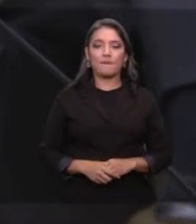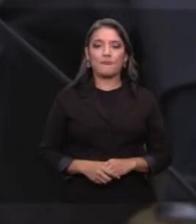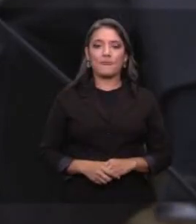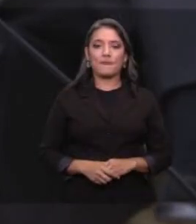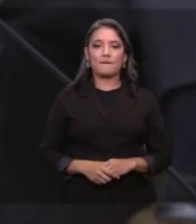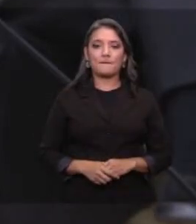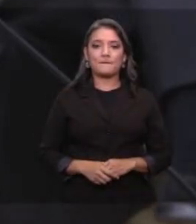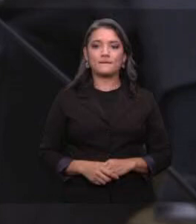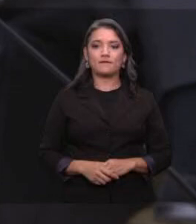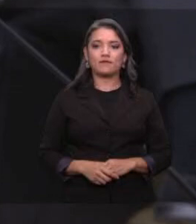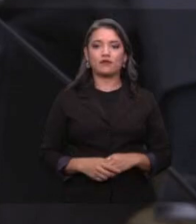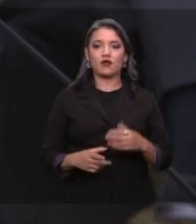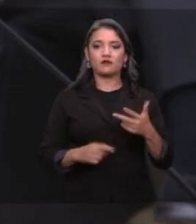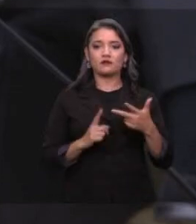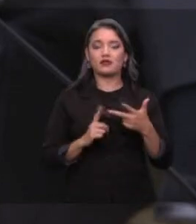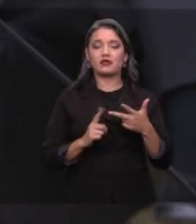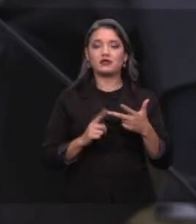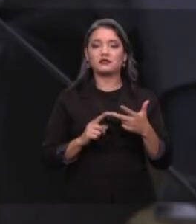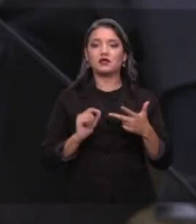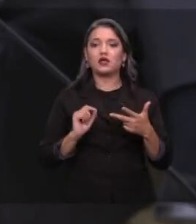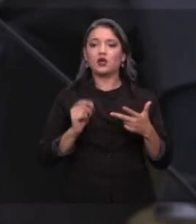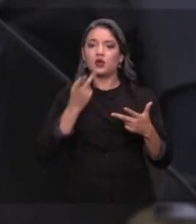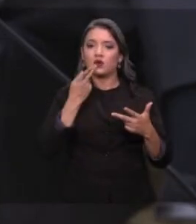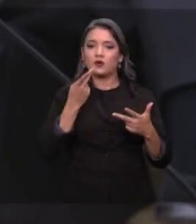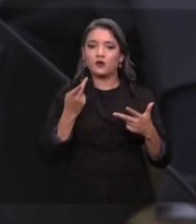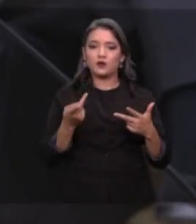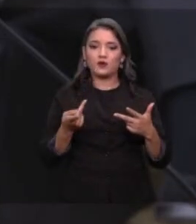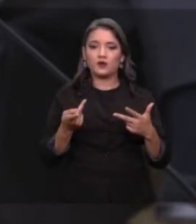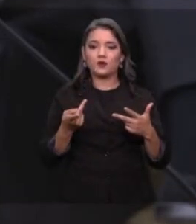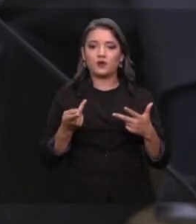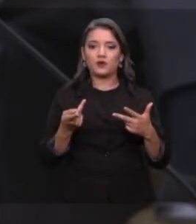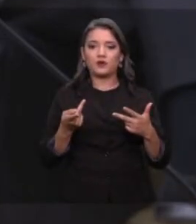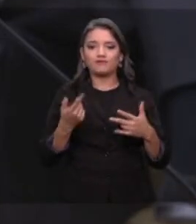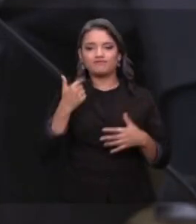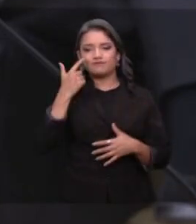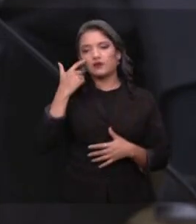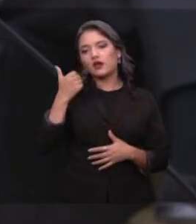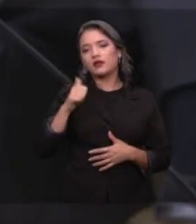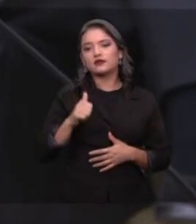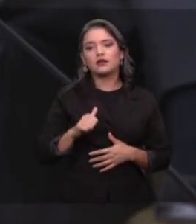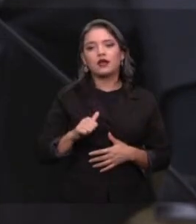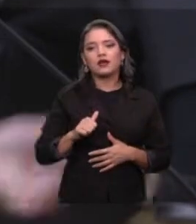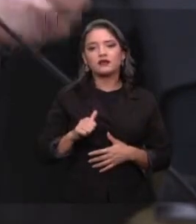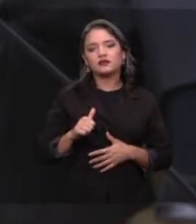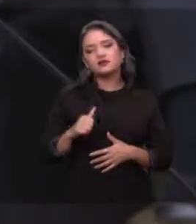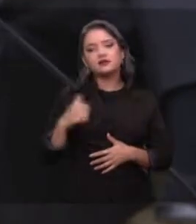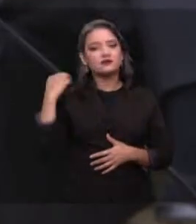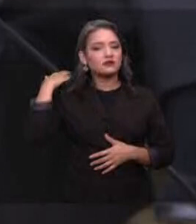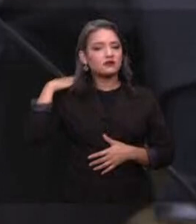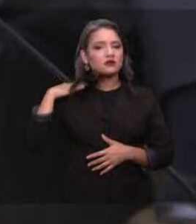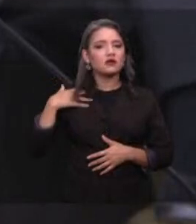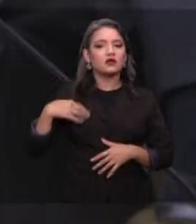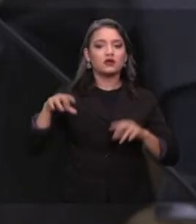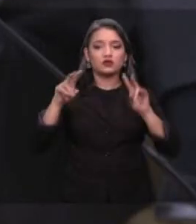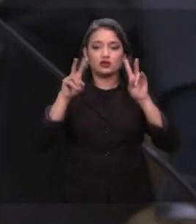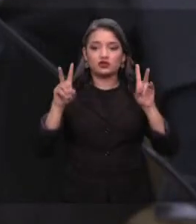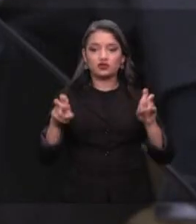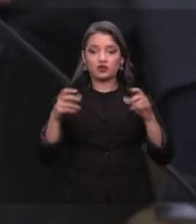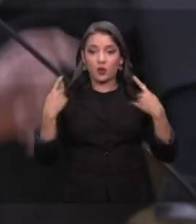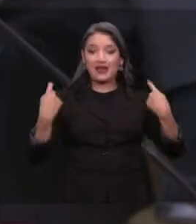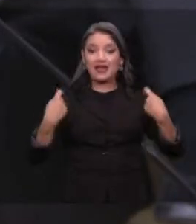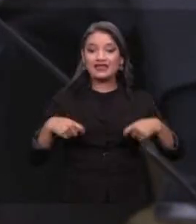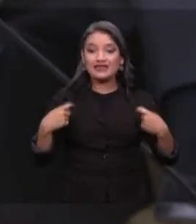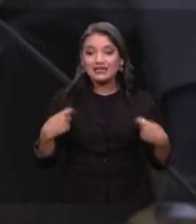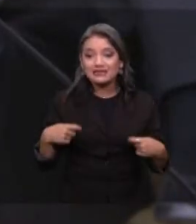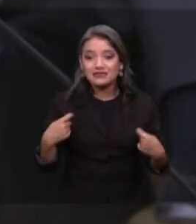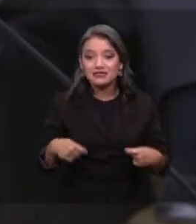lugar, trato brevemente de uma análise a respeito da necessidade de se